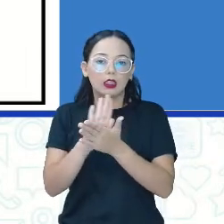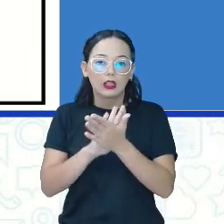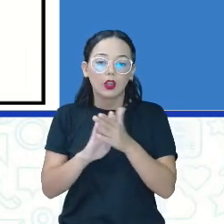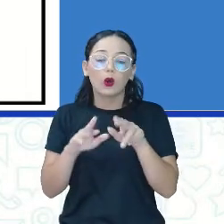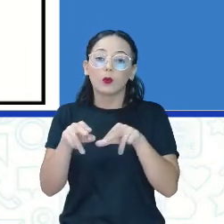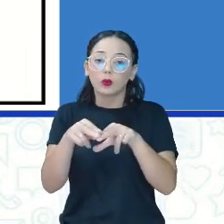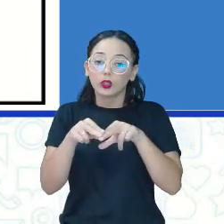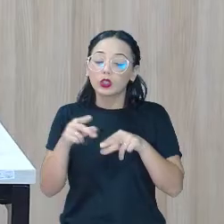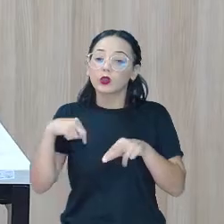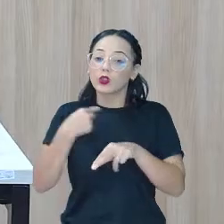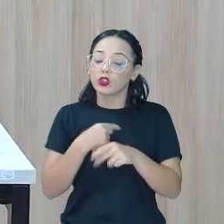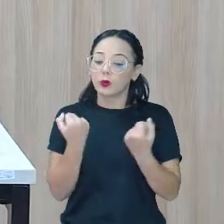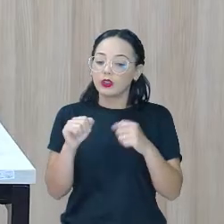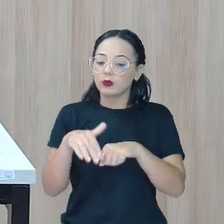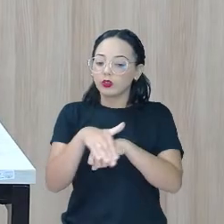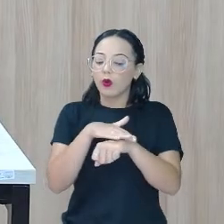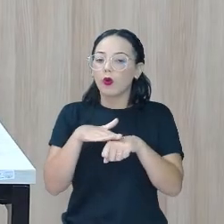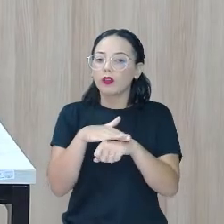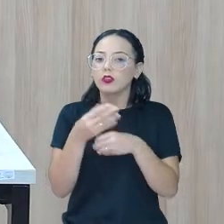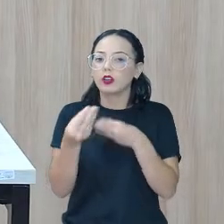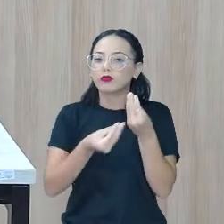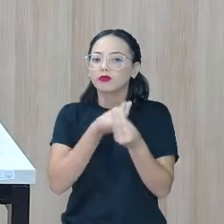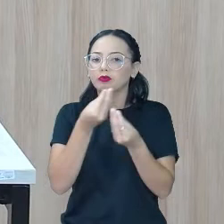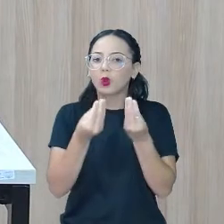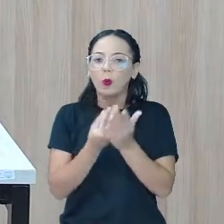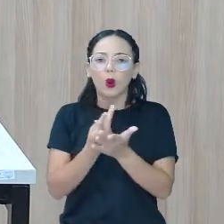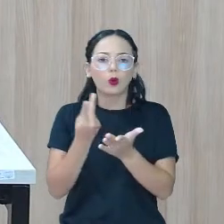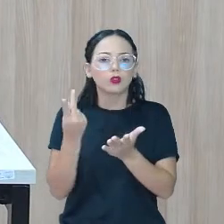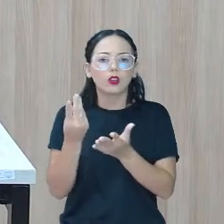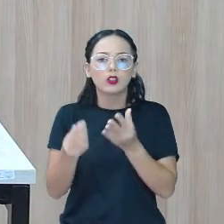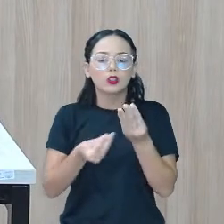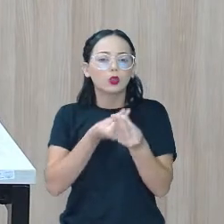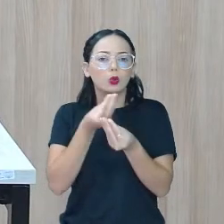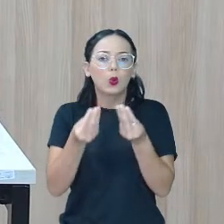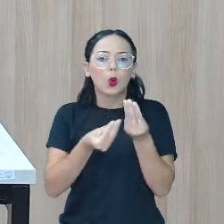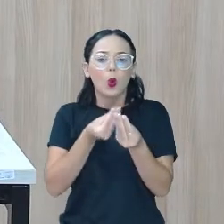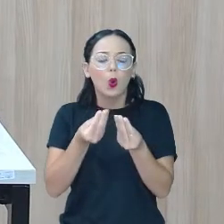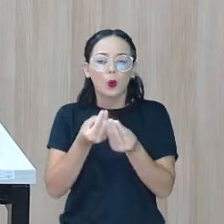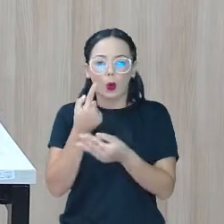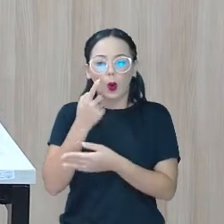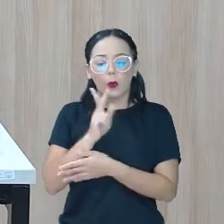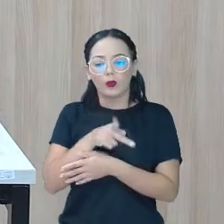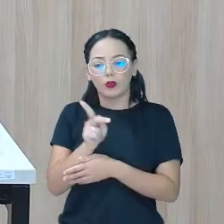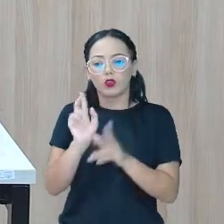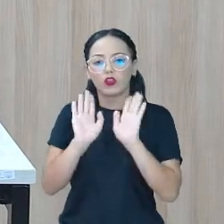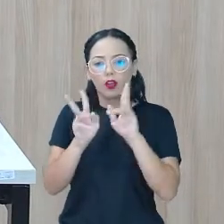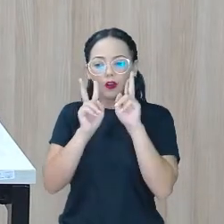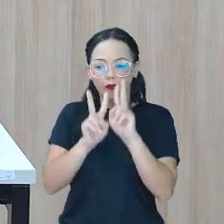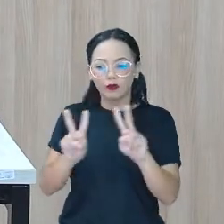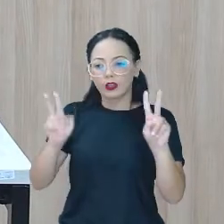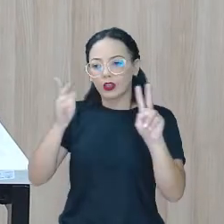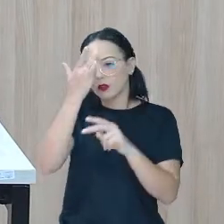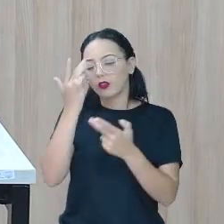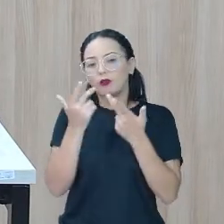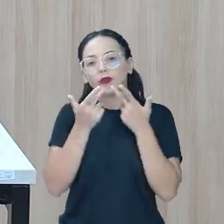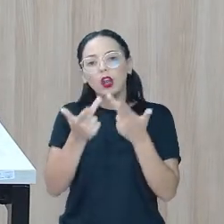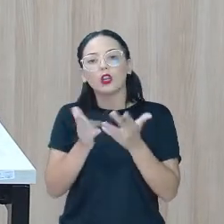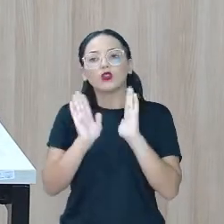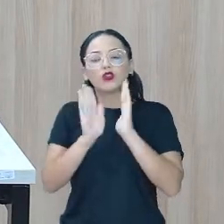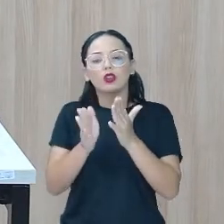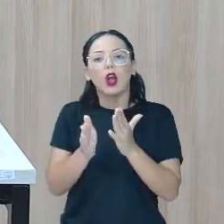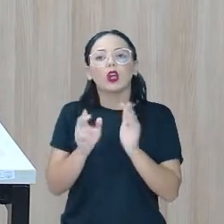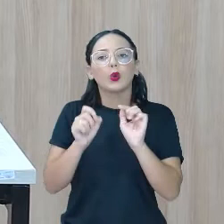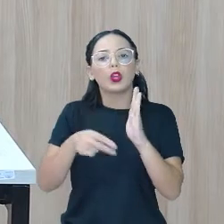gente precisa conversar como é isso, né? Como é que isso vai... Professora, eu já vi alguém falando, né, que diante